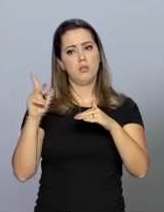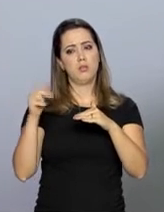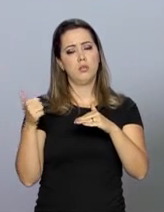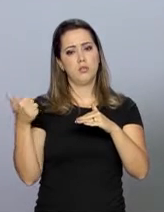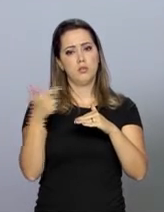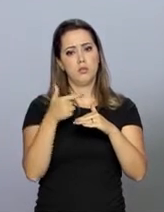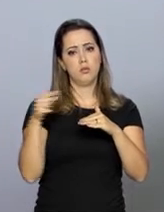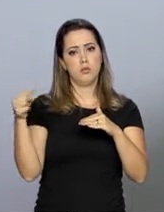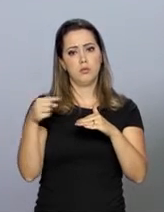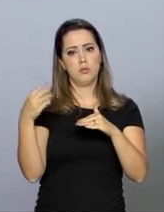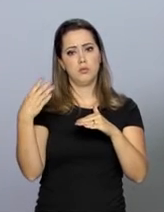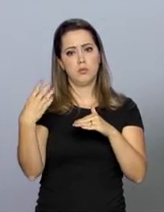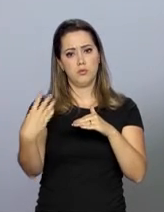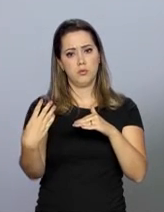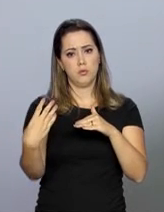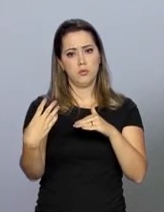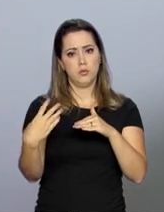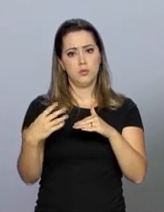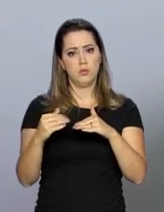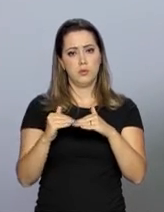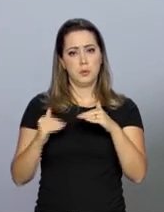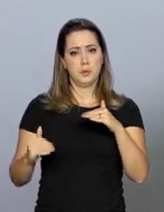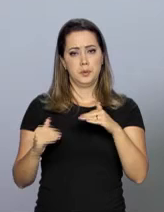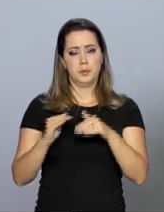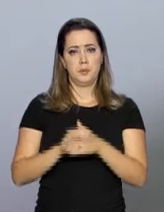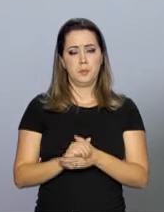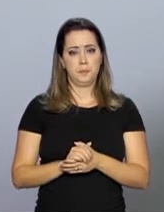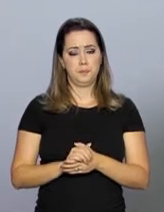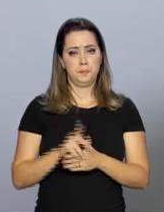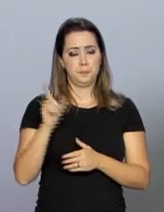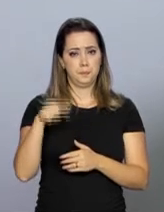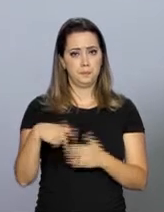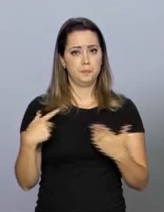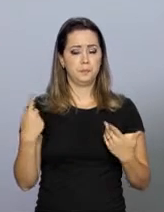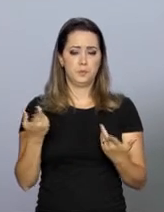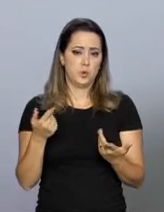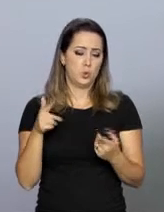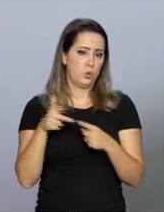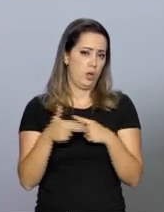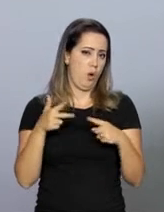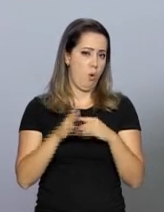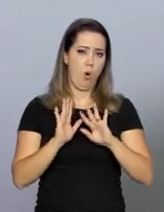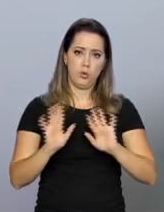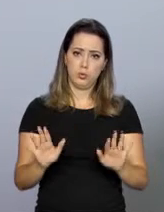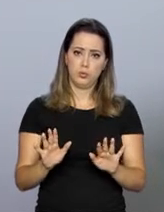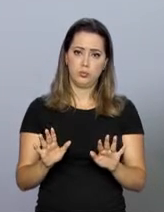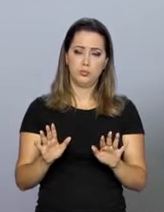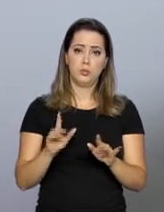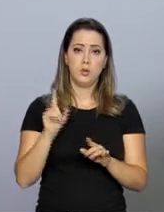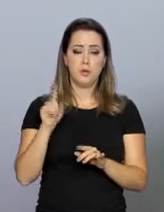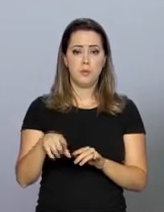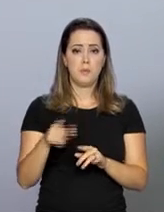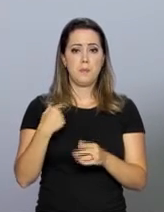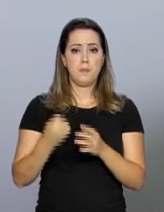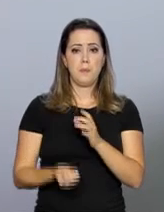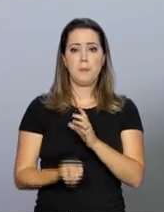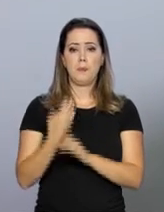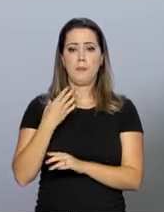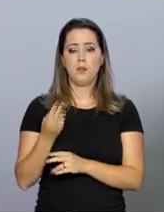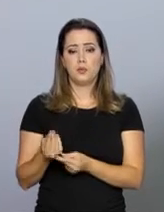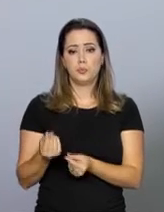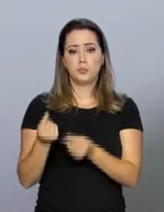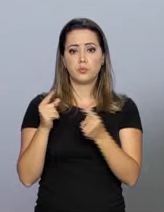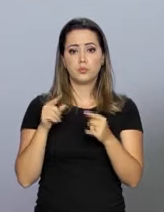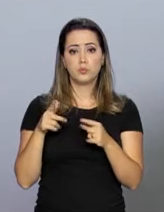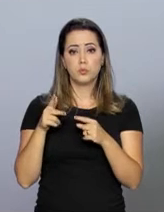12 - 14 que tal está sobrando então tecnicamente não é um contingenciamento tradicional é a criação de uma reserva